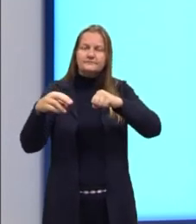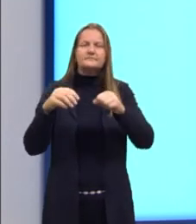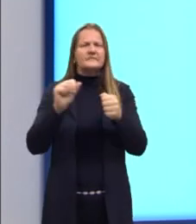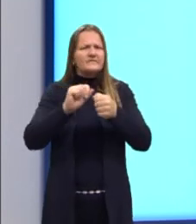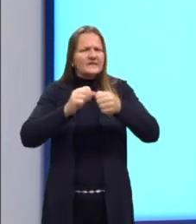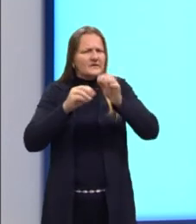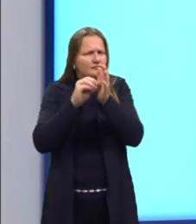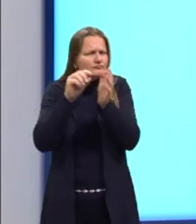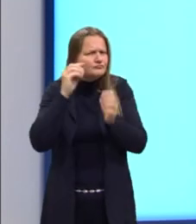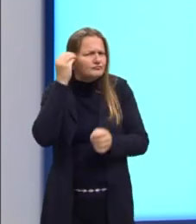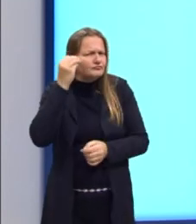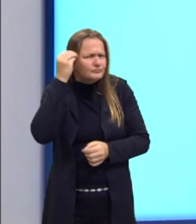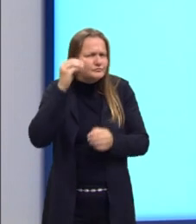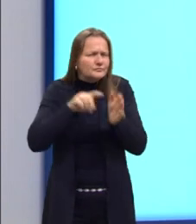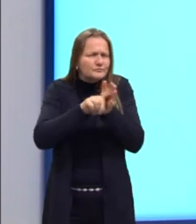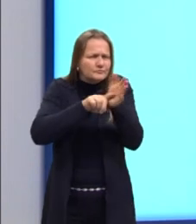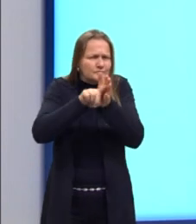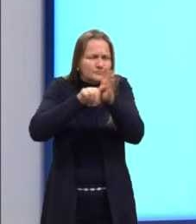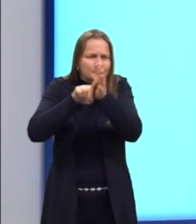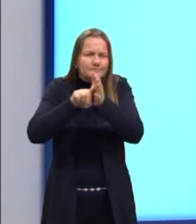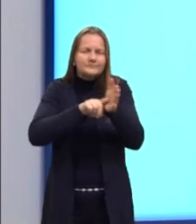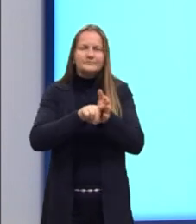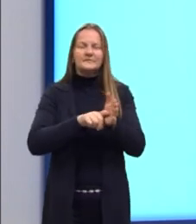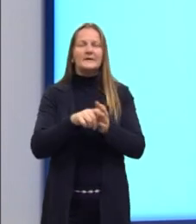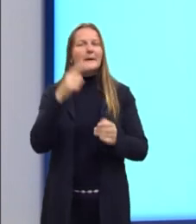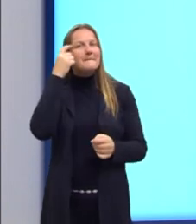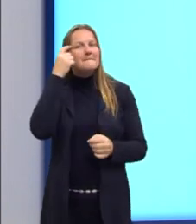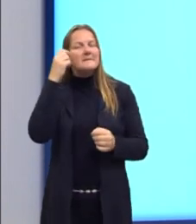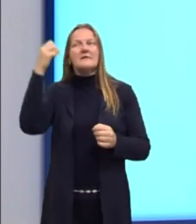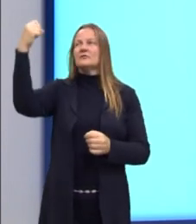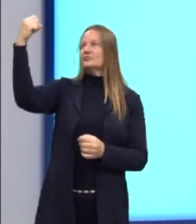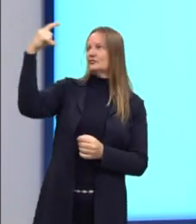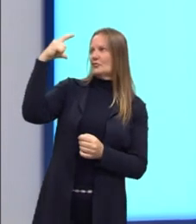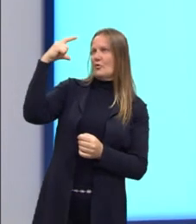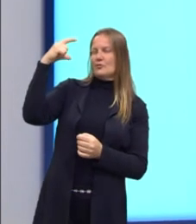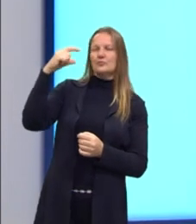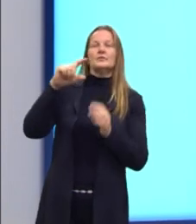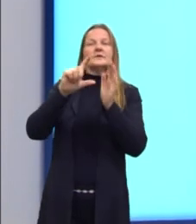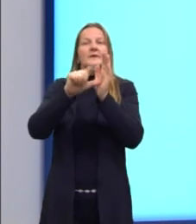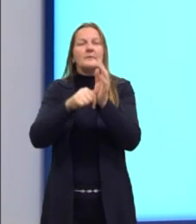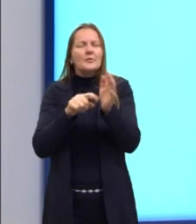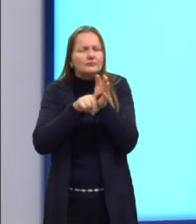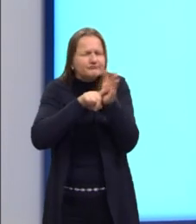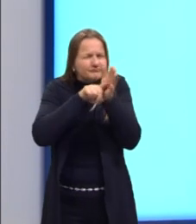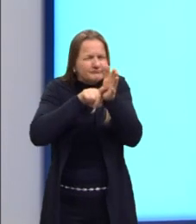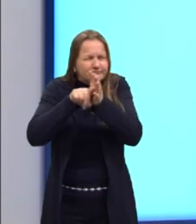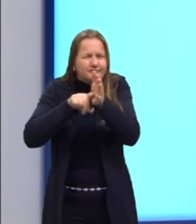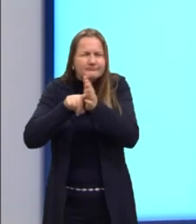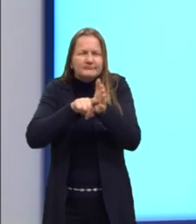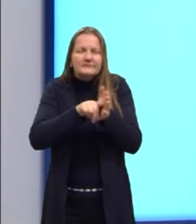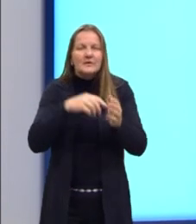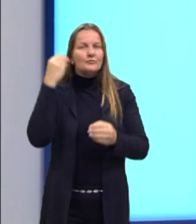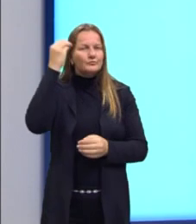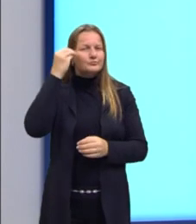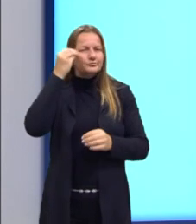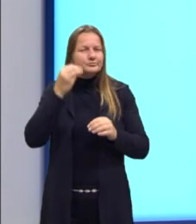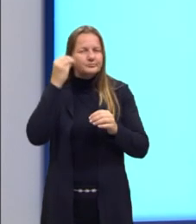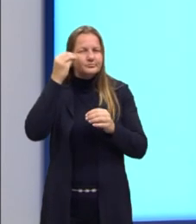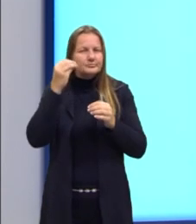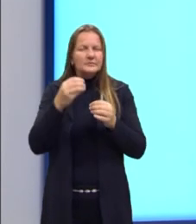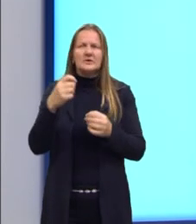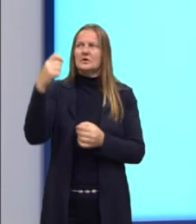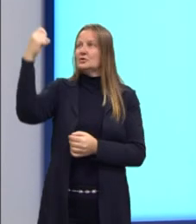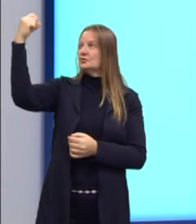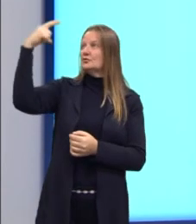experimentos primeiro ele achava que era a influência do Sol depois como ele foi tentar fazer um experimento que não